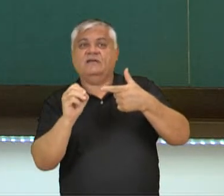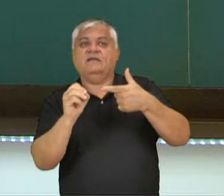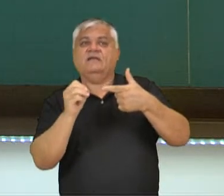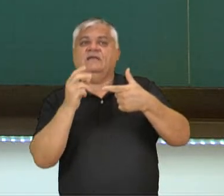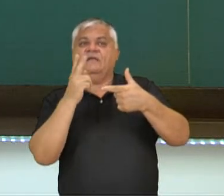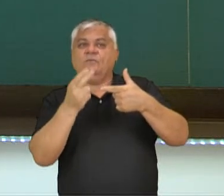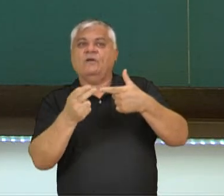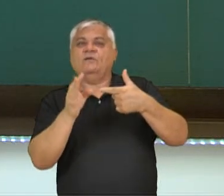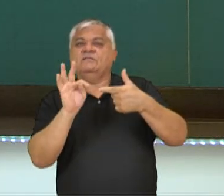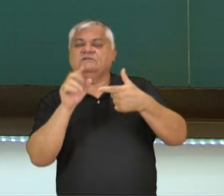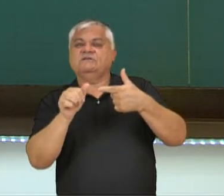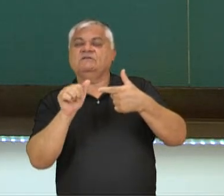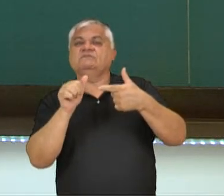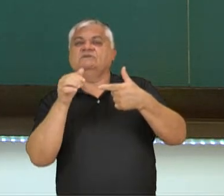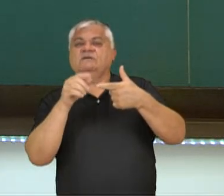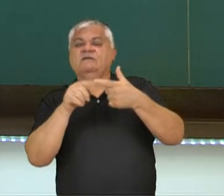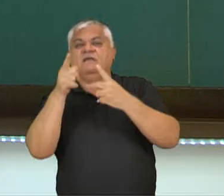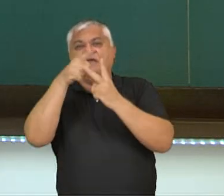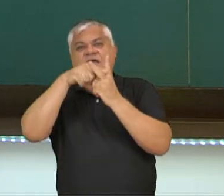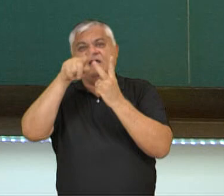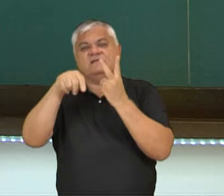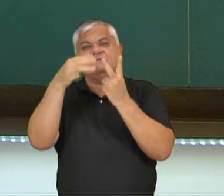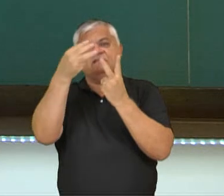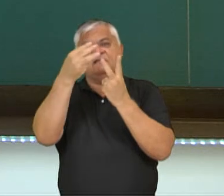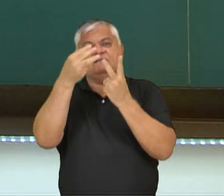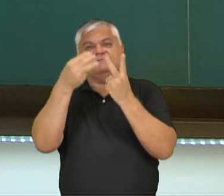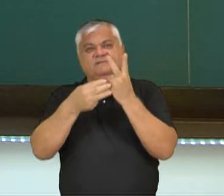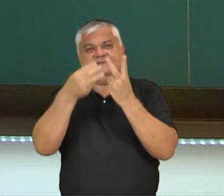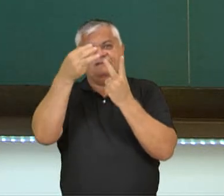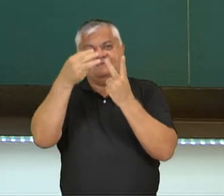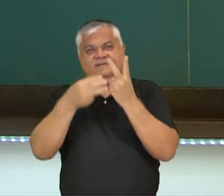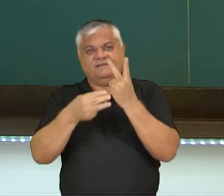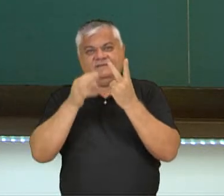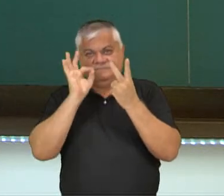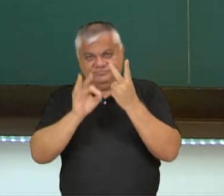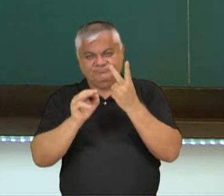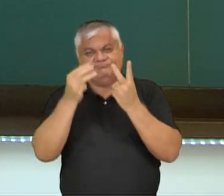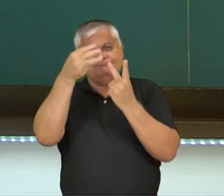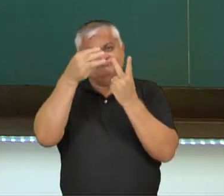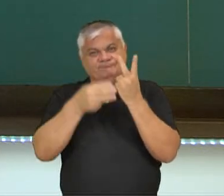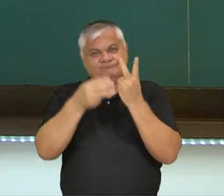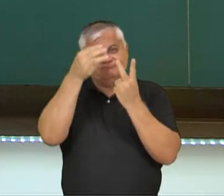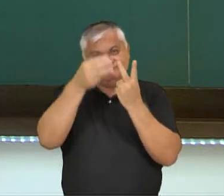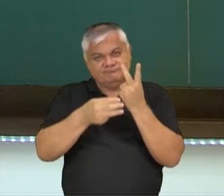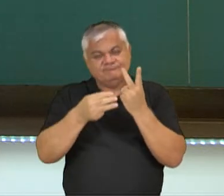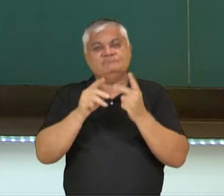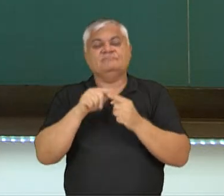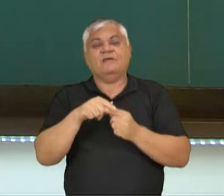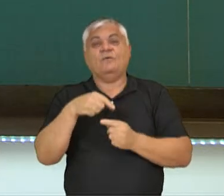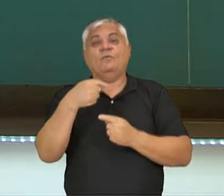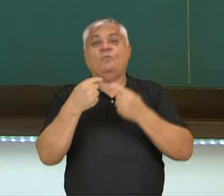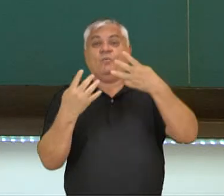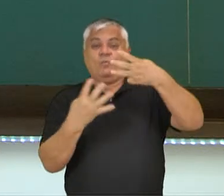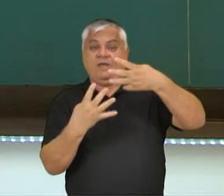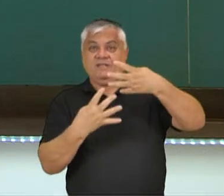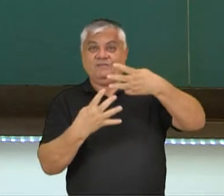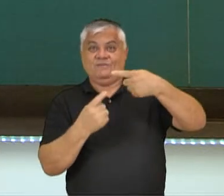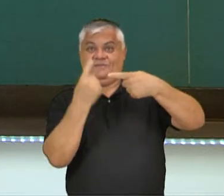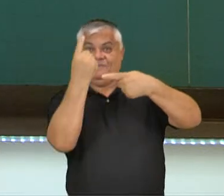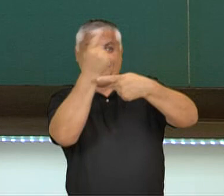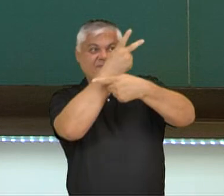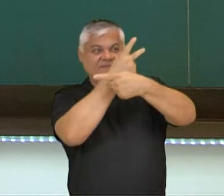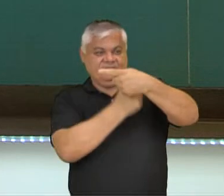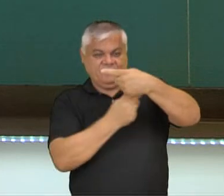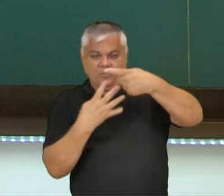que é menos raiz de 3 sobre 3. Vejam, esse ângulo estava no quarto quadrante. Então,